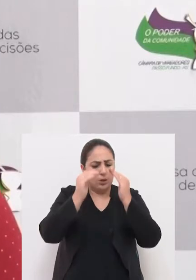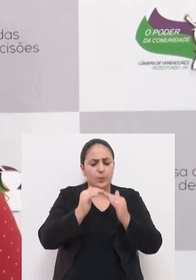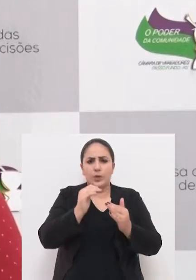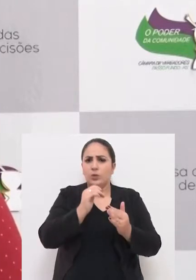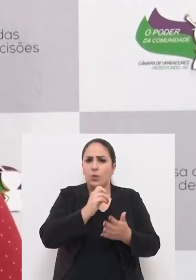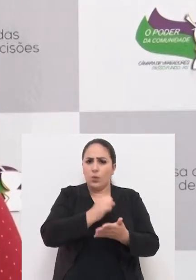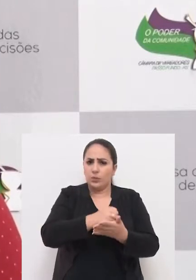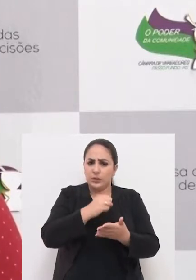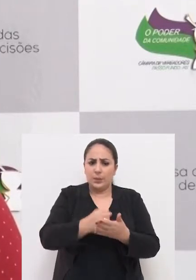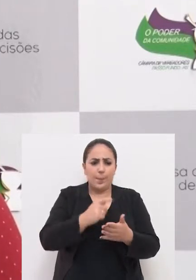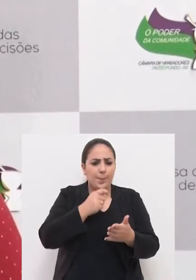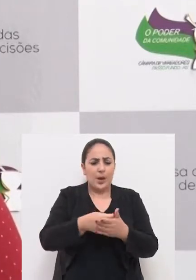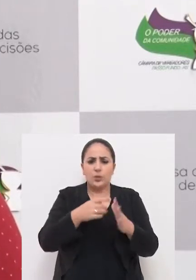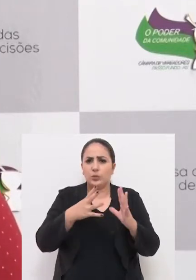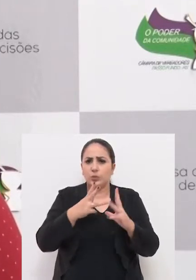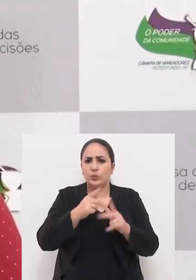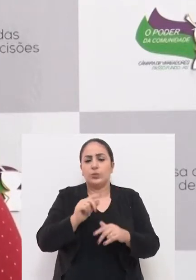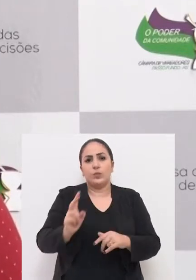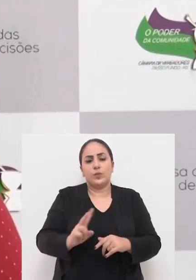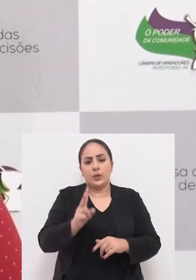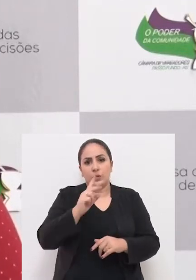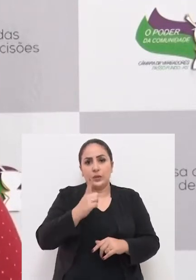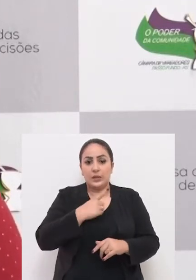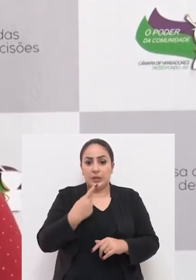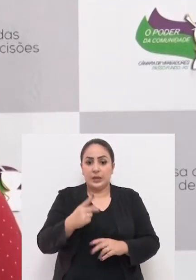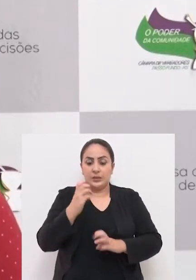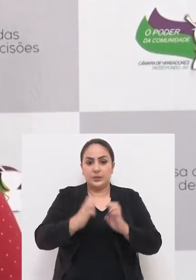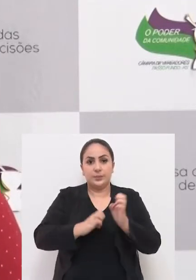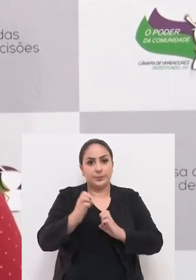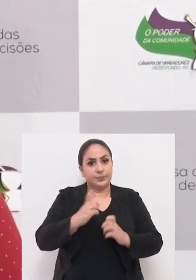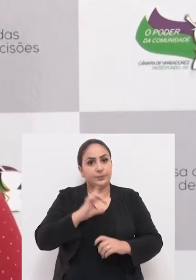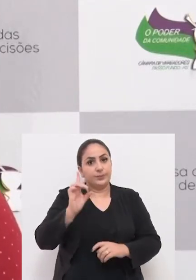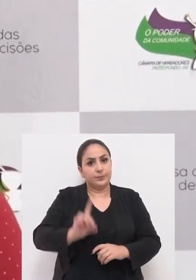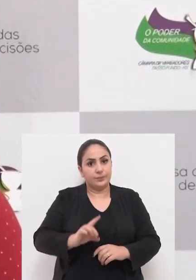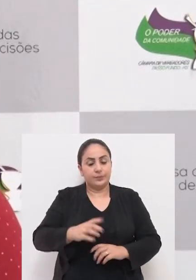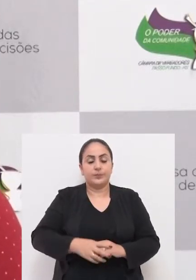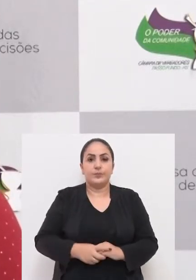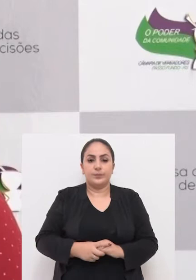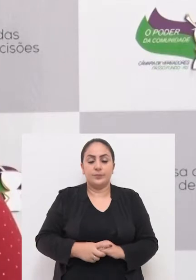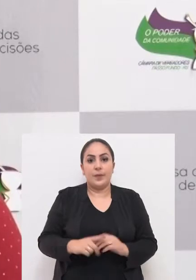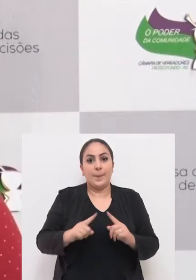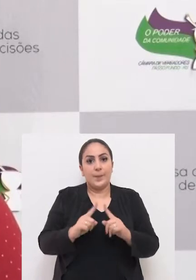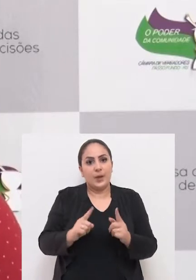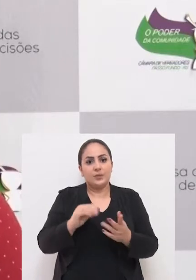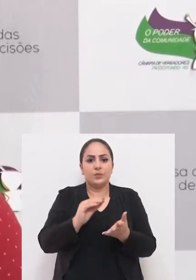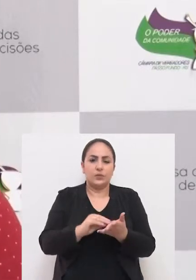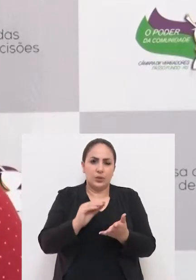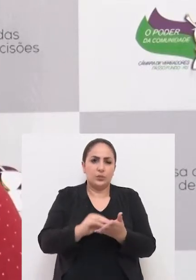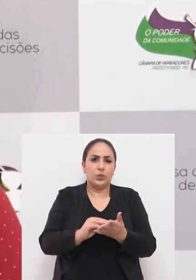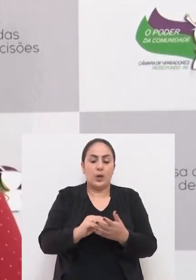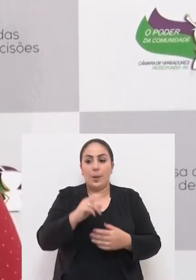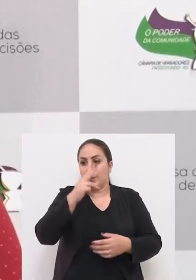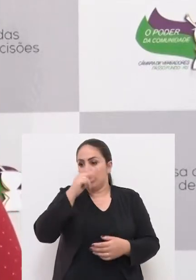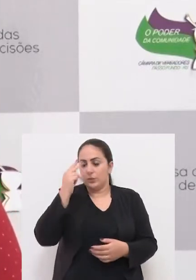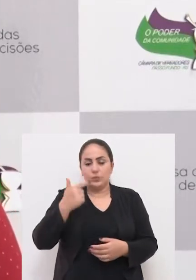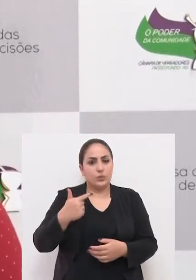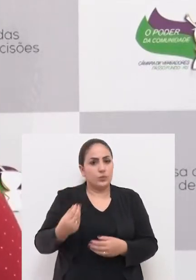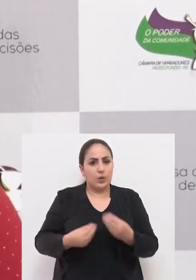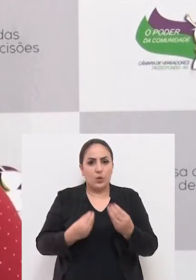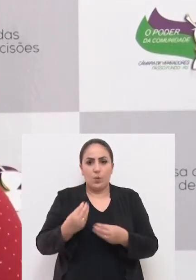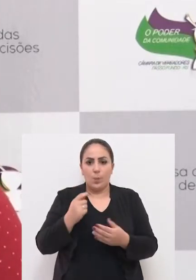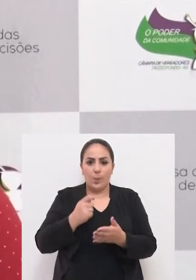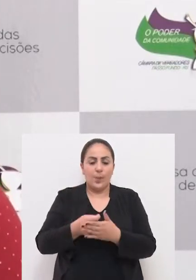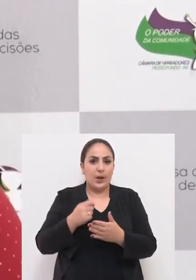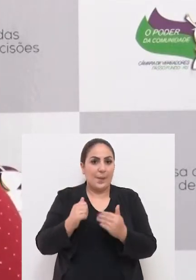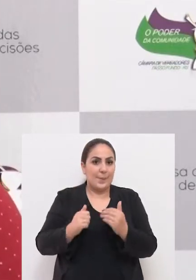prefeitura cumpriu na risca esse contrato, pagou integralmente todos os valores que esta empresa tinha direito a receber. E ainda faltou, e a prefeitura